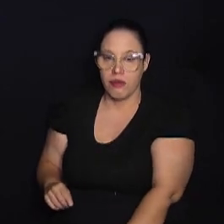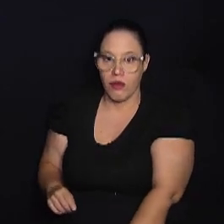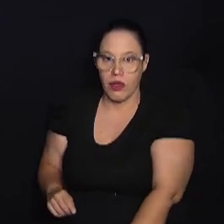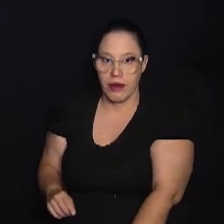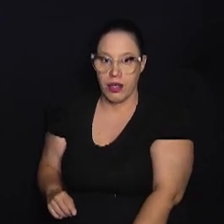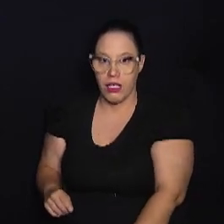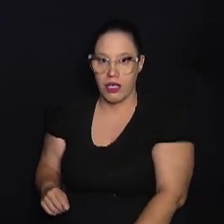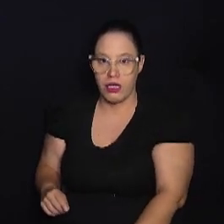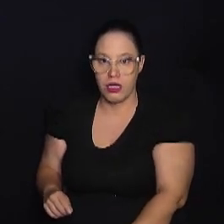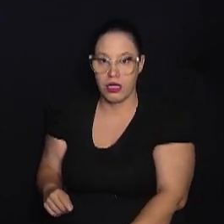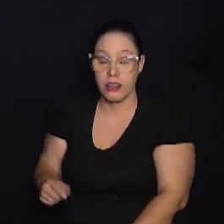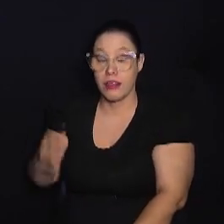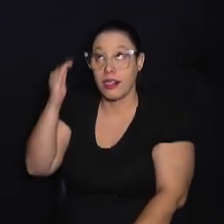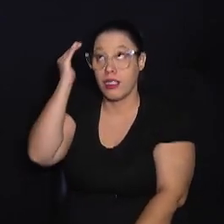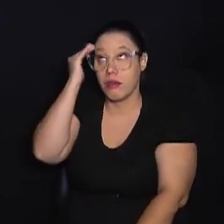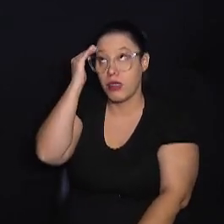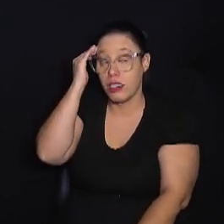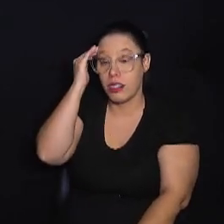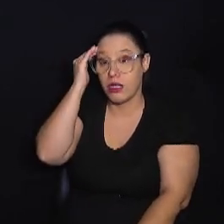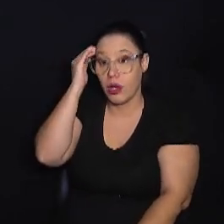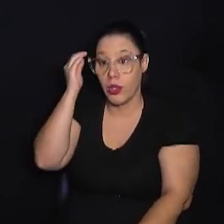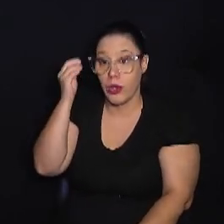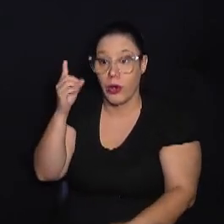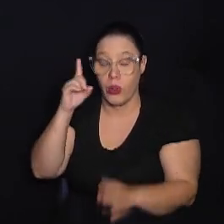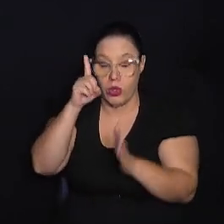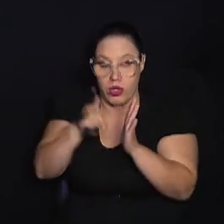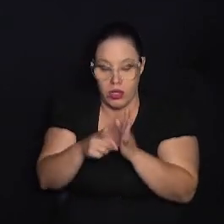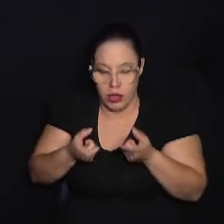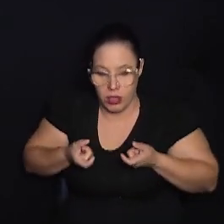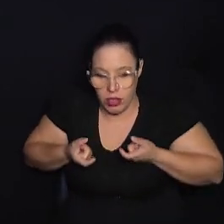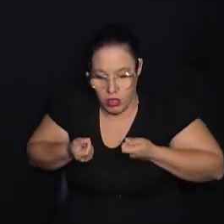rotina, tudo, né? Porque Acompanhamento muito de perto, tanto exame clínico, exames de imagem,